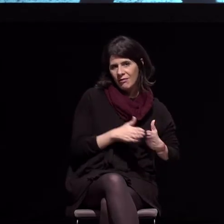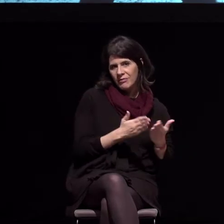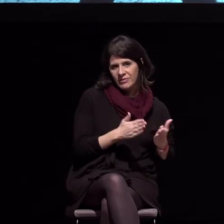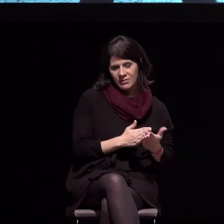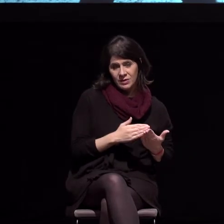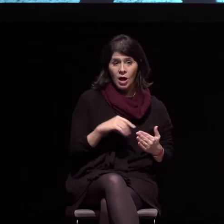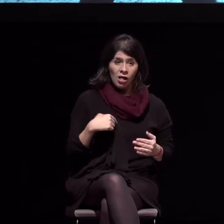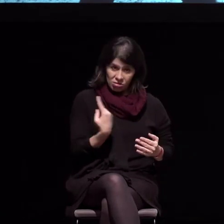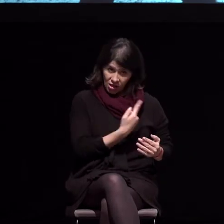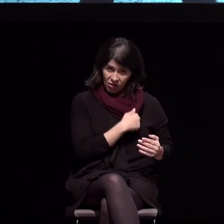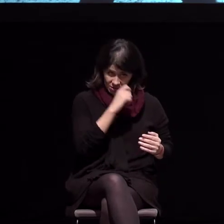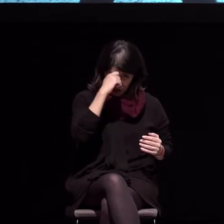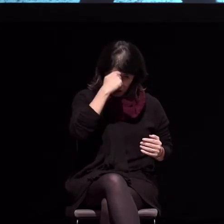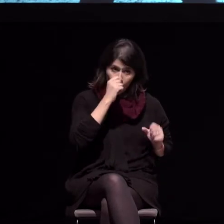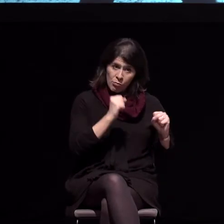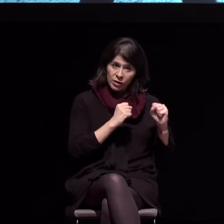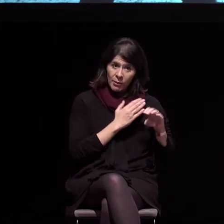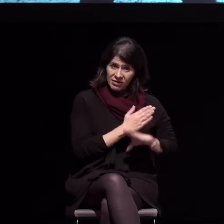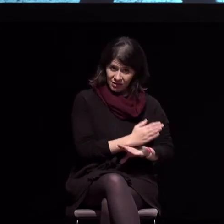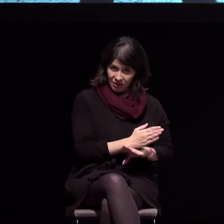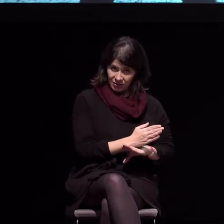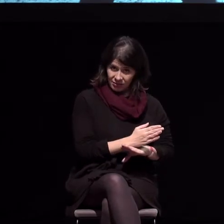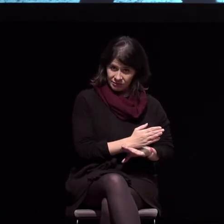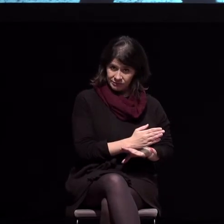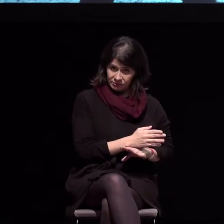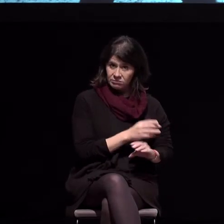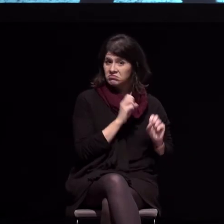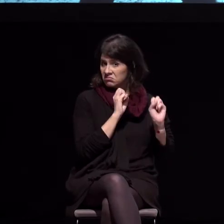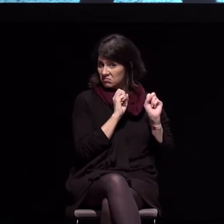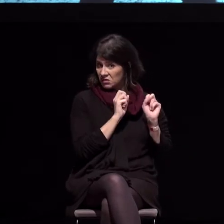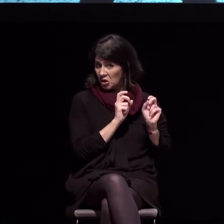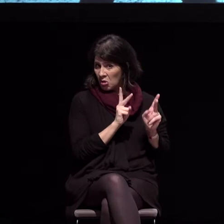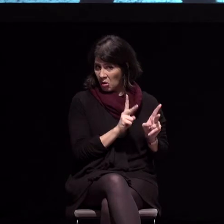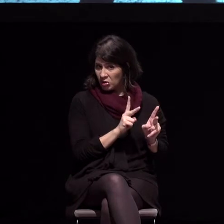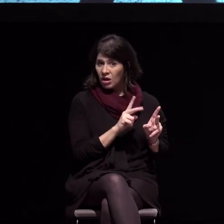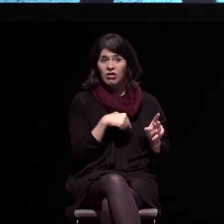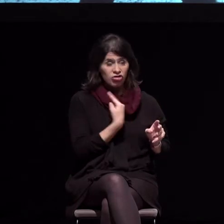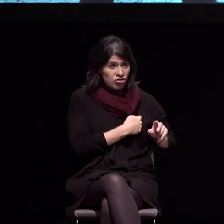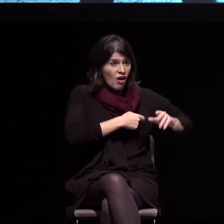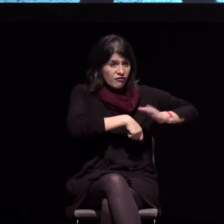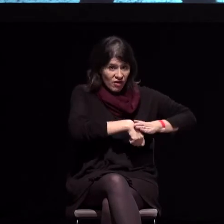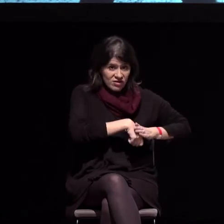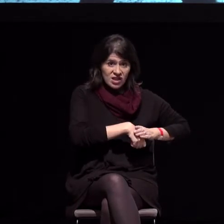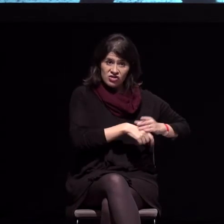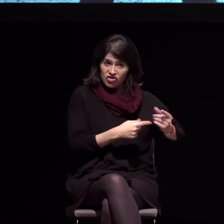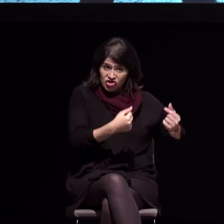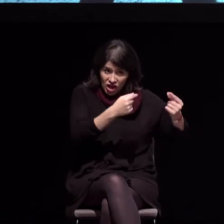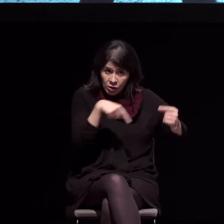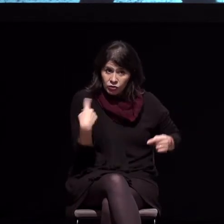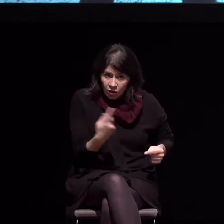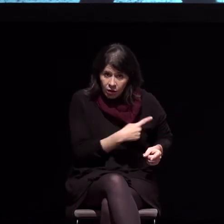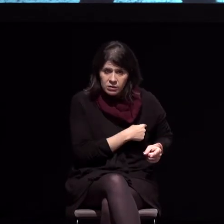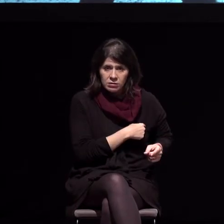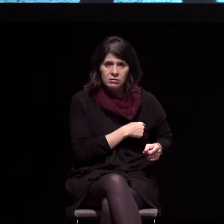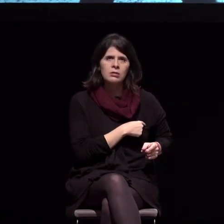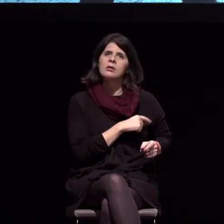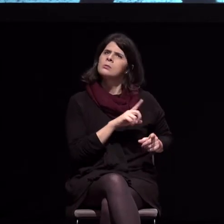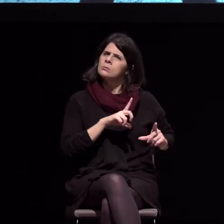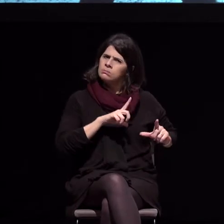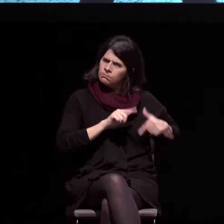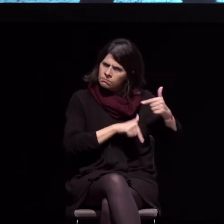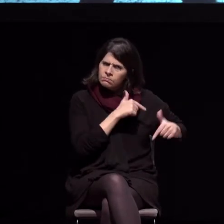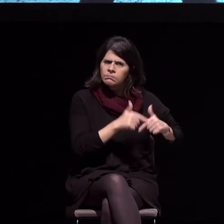negros, podemos entrar. Então, se é assim, a gente está fazendo com o nosso dinheiro, com o nosso trabalho, que depois do trabalho